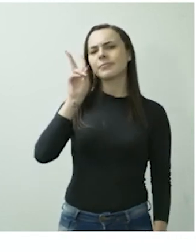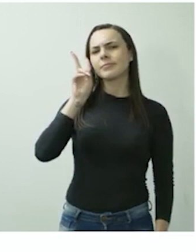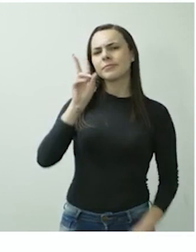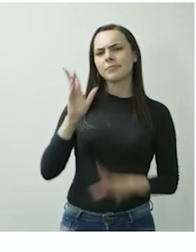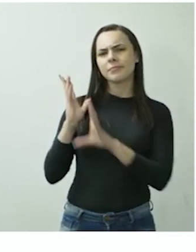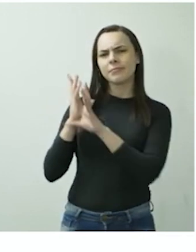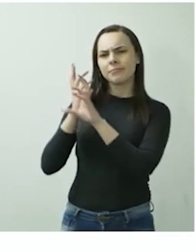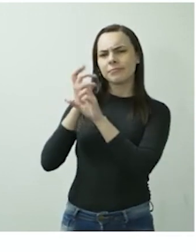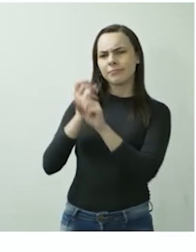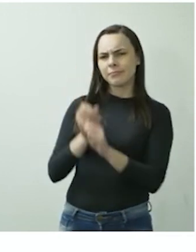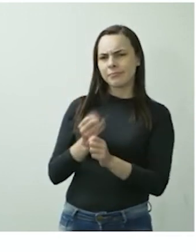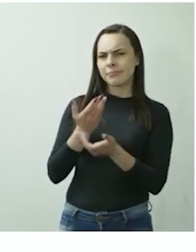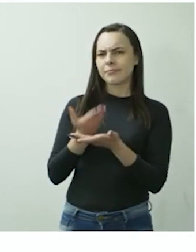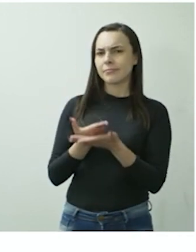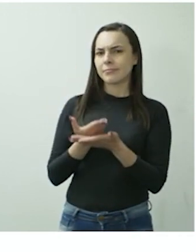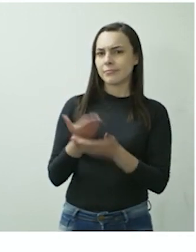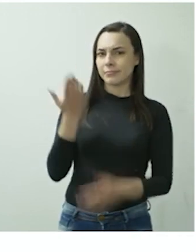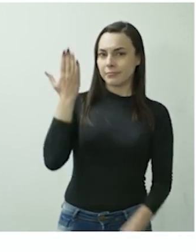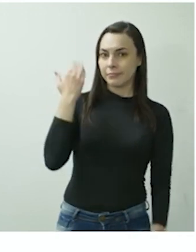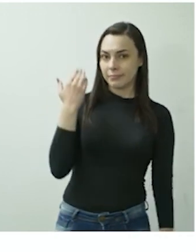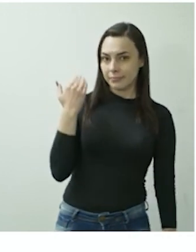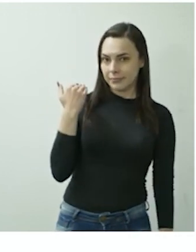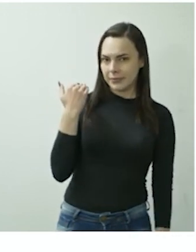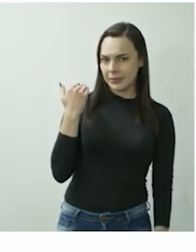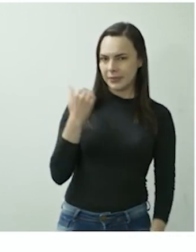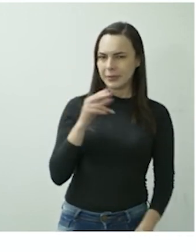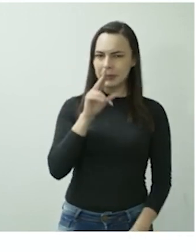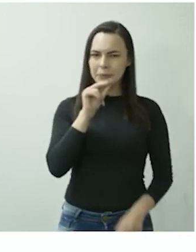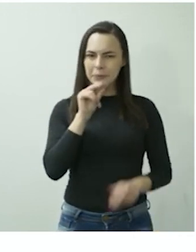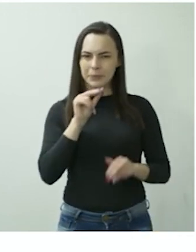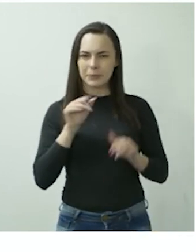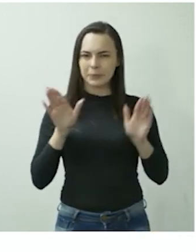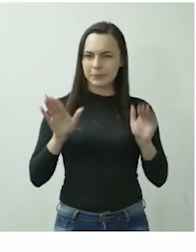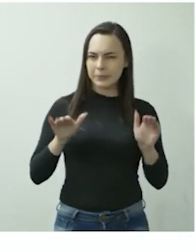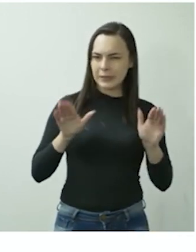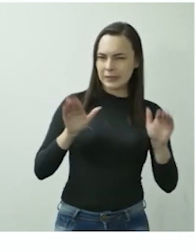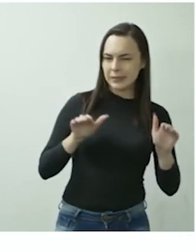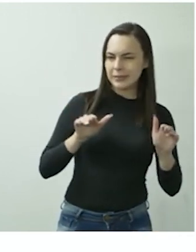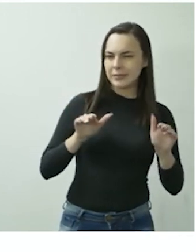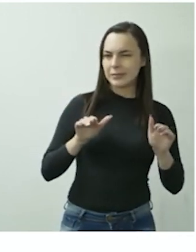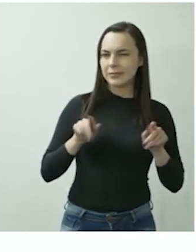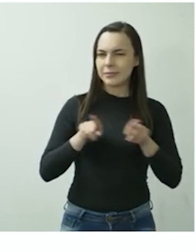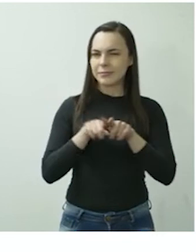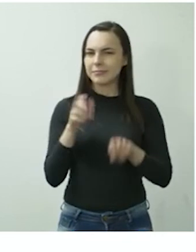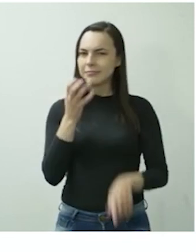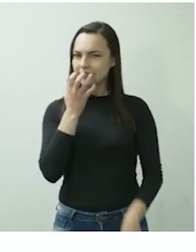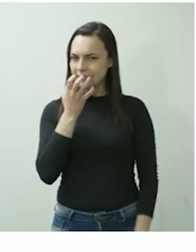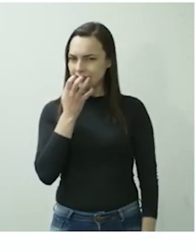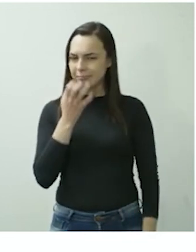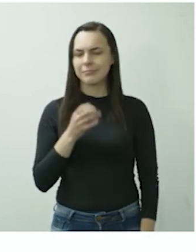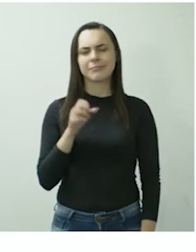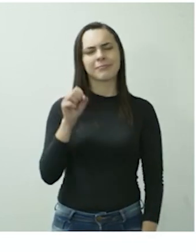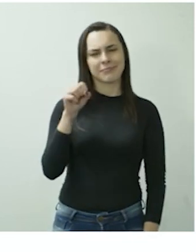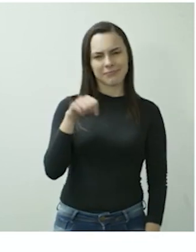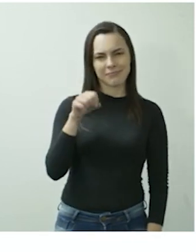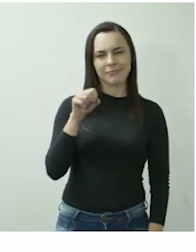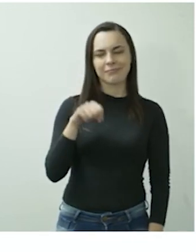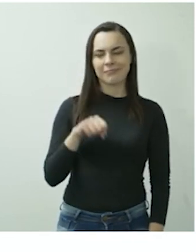Recordamos a aula anterior do passarinho, bem-te-vi, dos cachorrinhos?